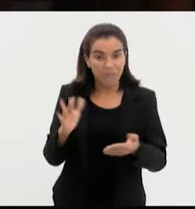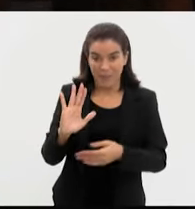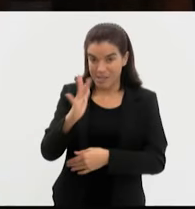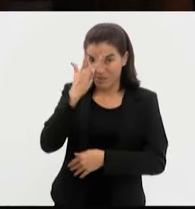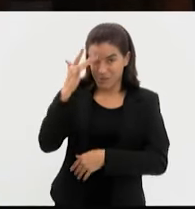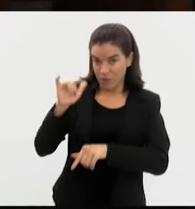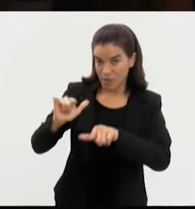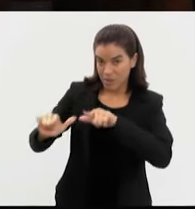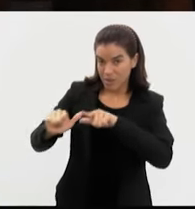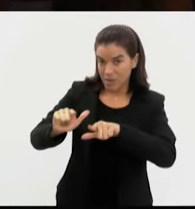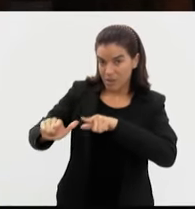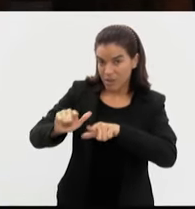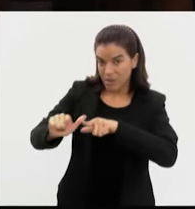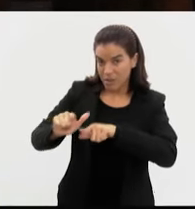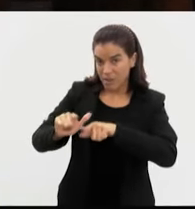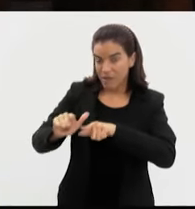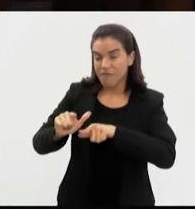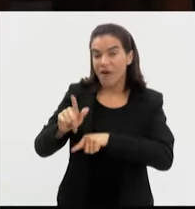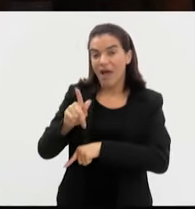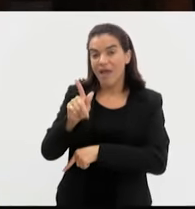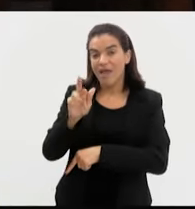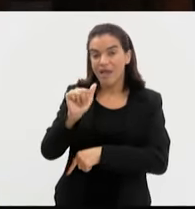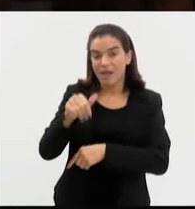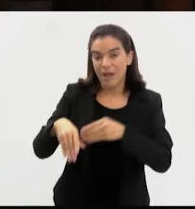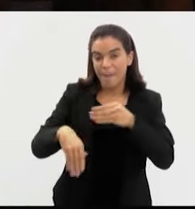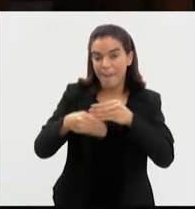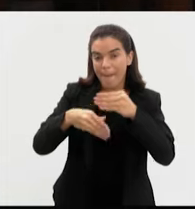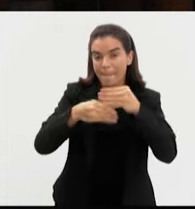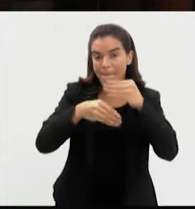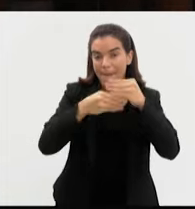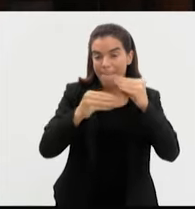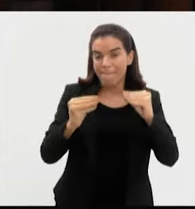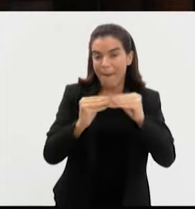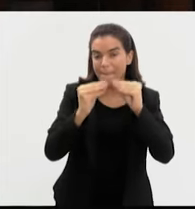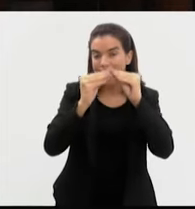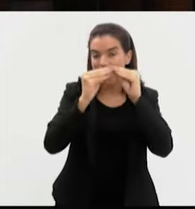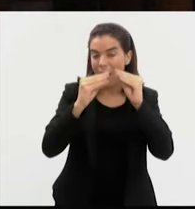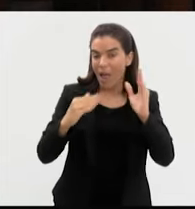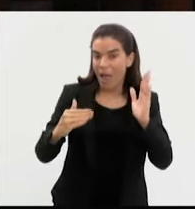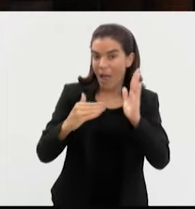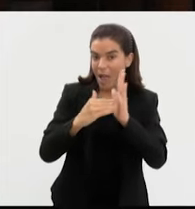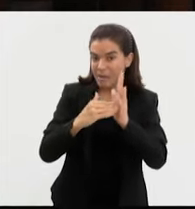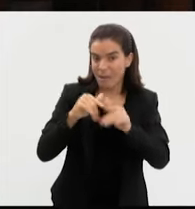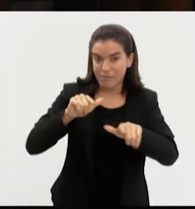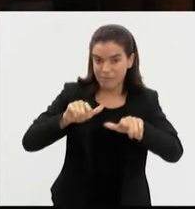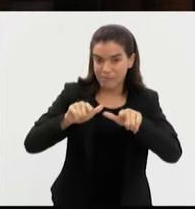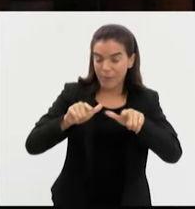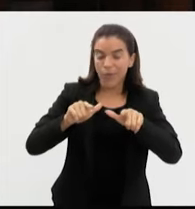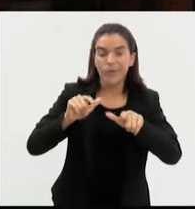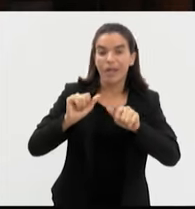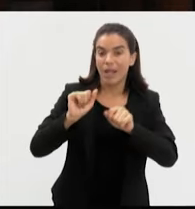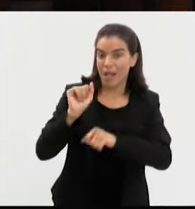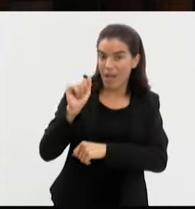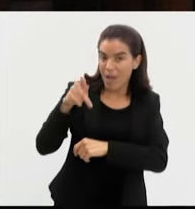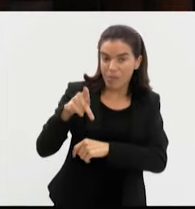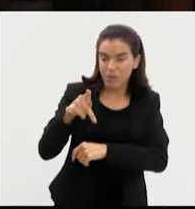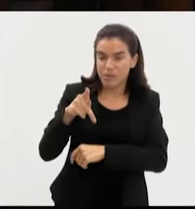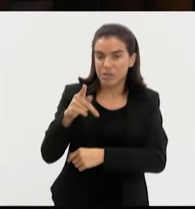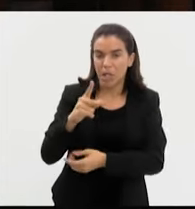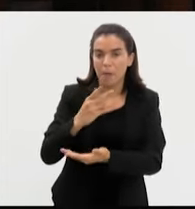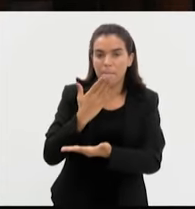Nativa ele vai levar a Gran até enquanto ele tiver na ativa que quando ele tiver Nativa quando ele sair da ativa ele não leva mais